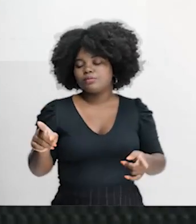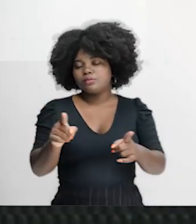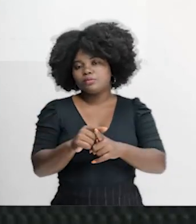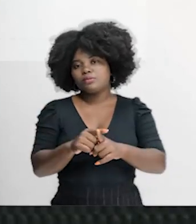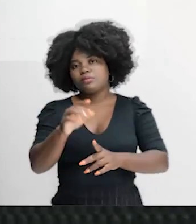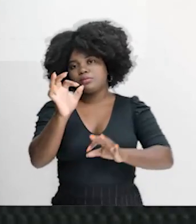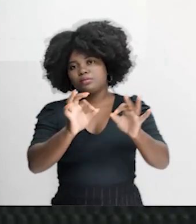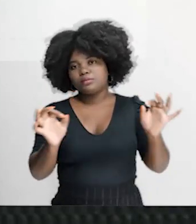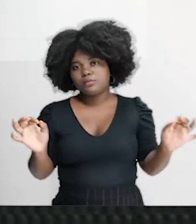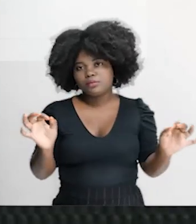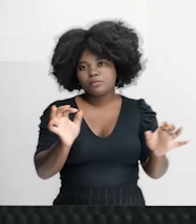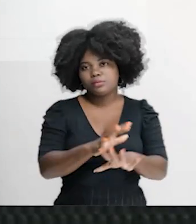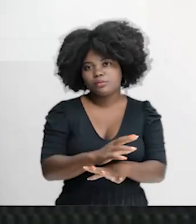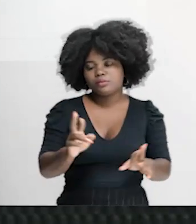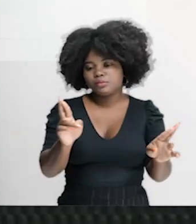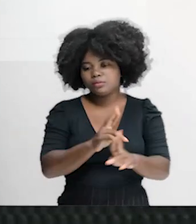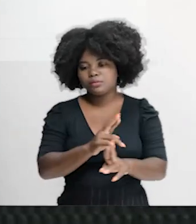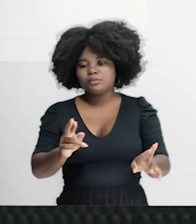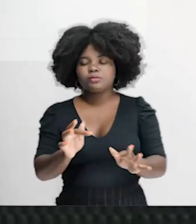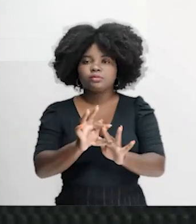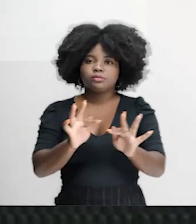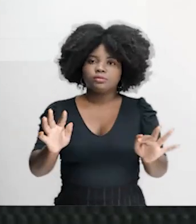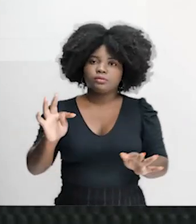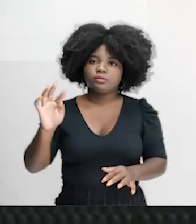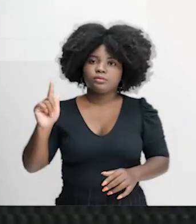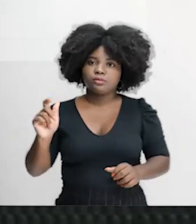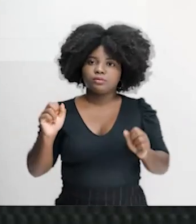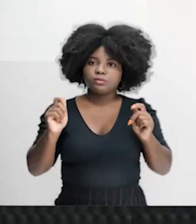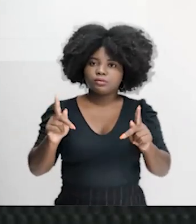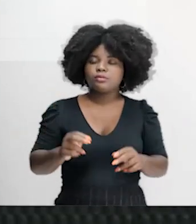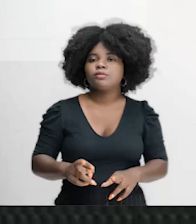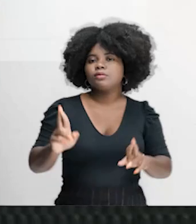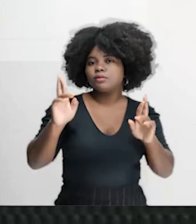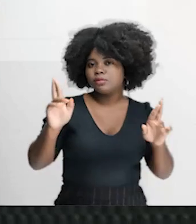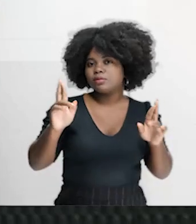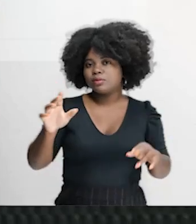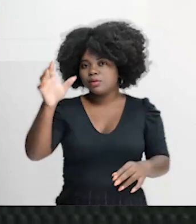as conclusões em relação à função tangente. Beleza? Então,